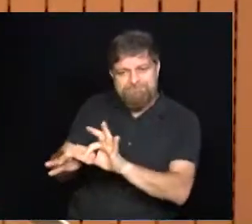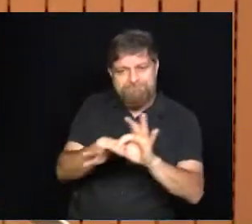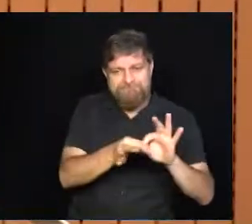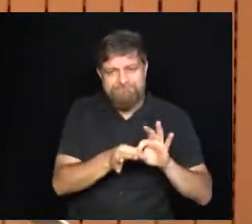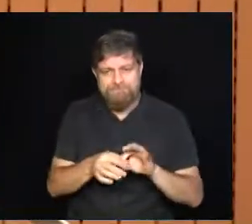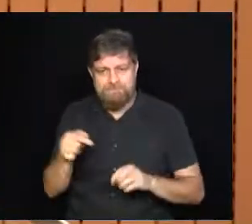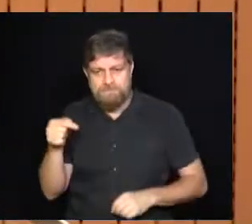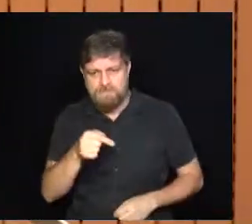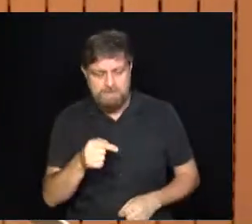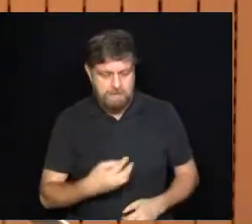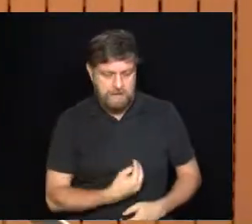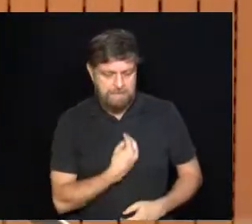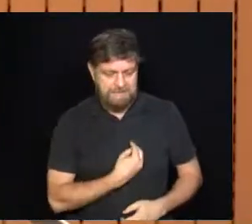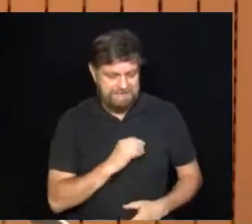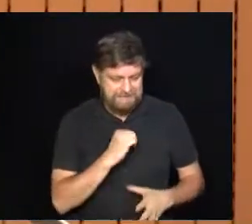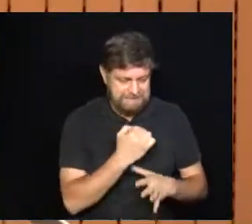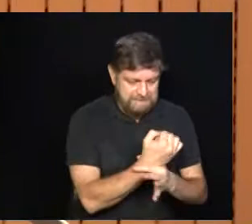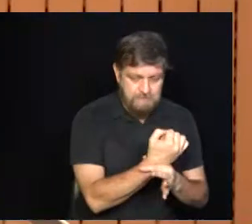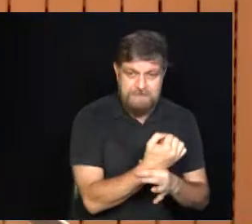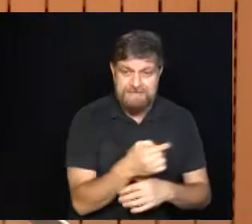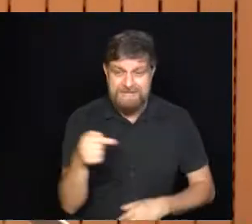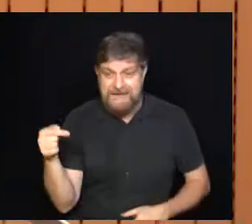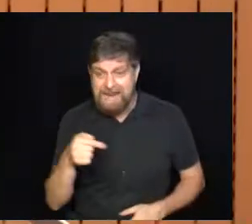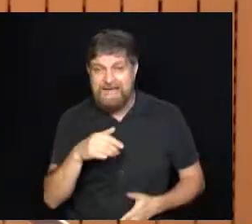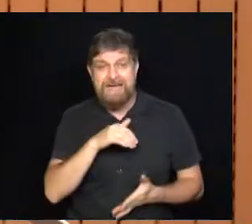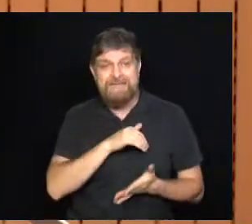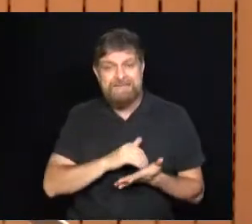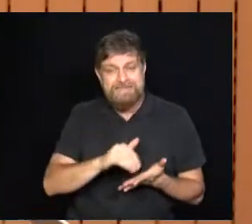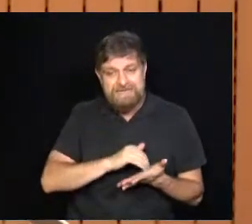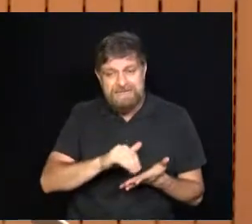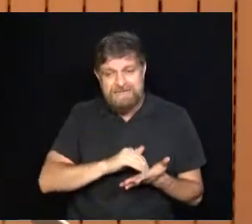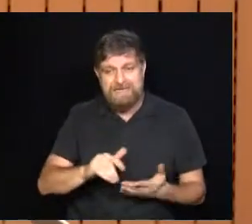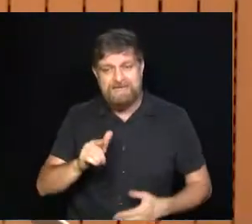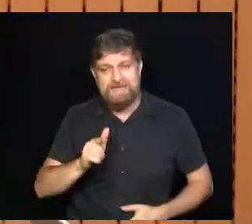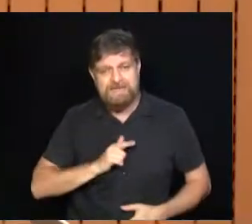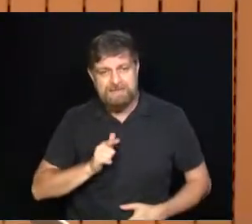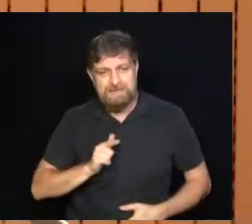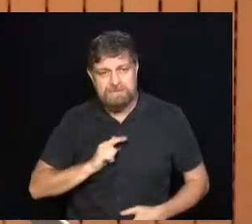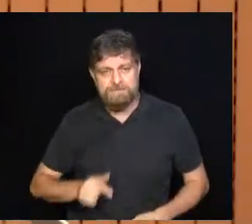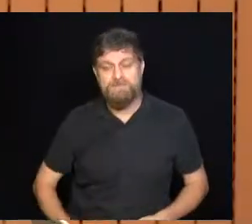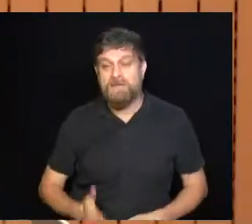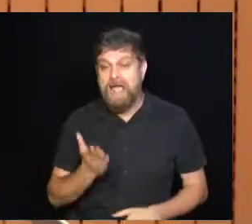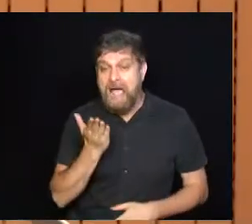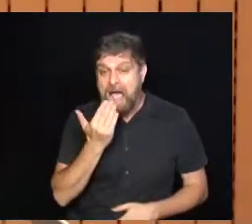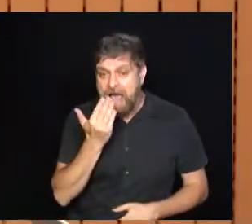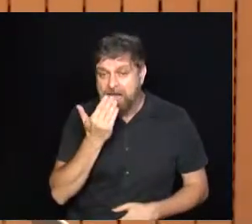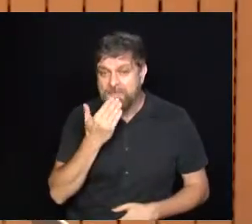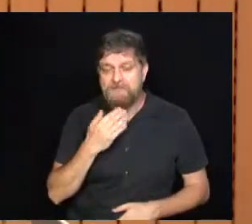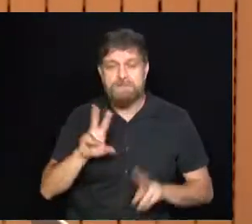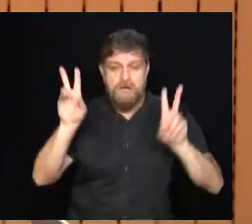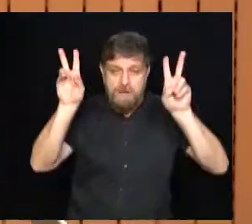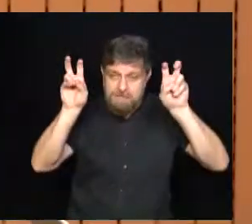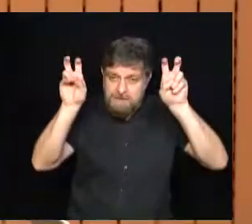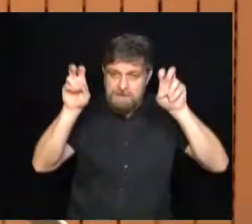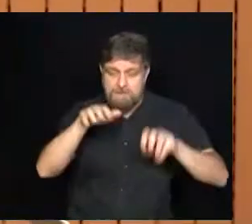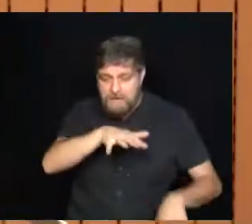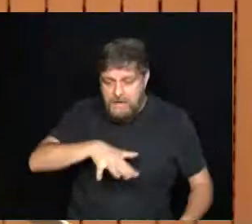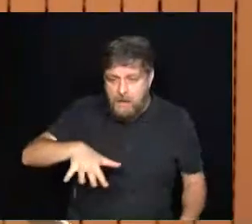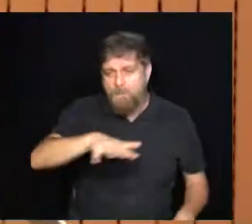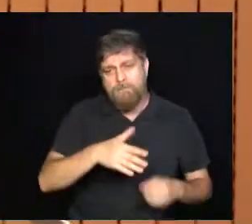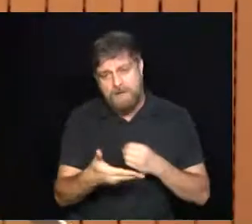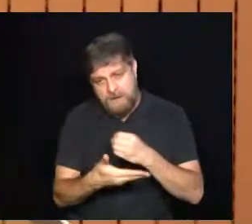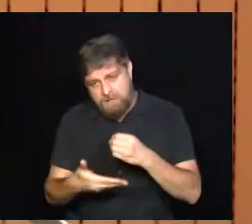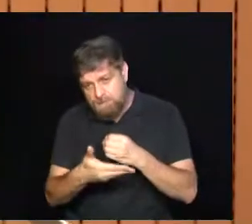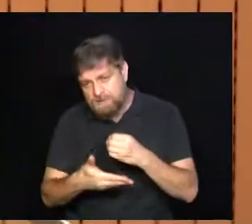segurança, juntamente ali dentro da secretaria, com a segurança alimentar, que é um departamento que é fundamental